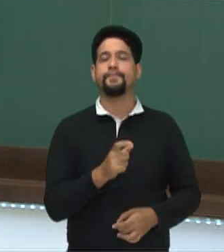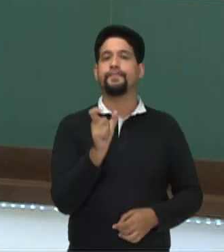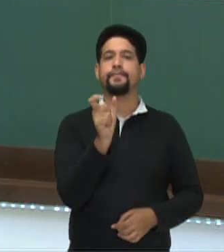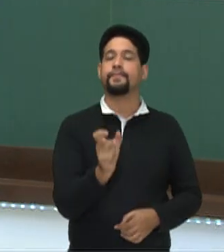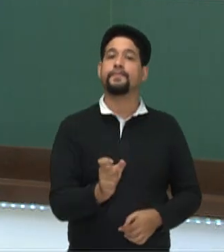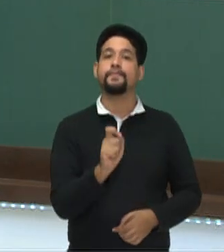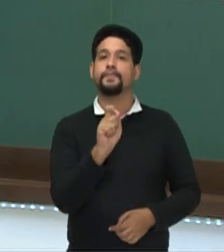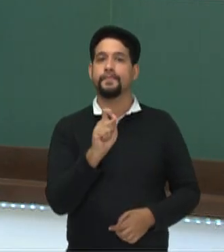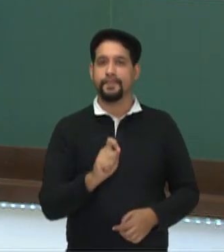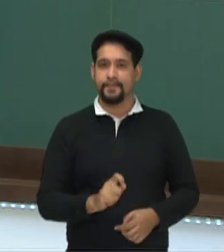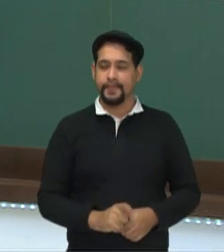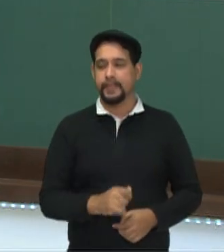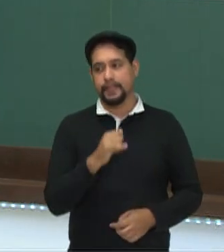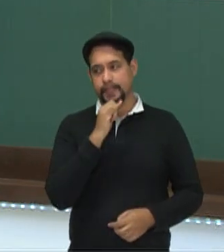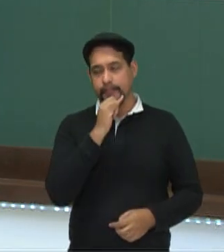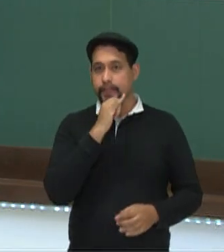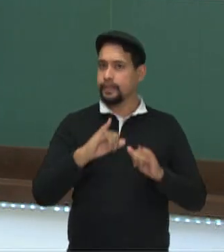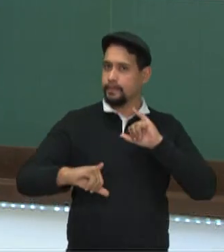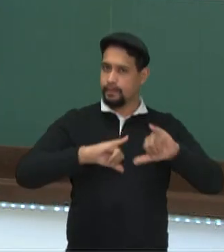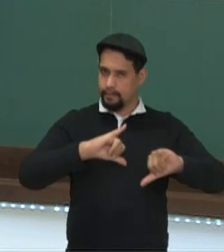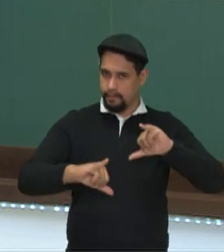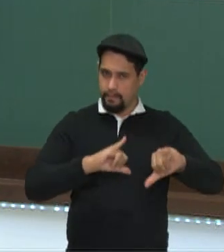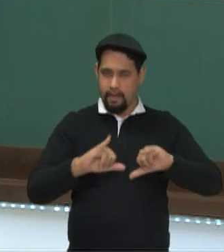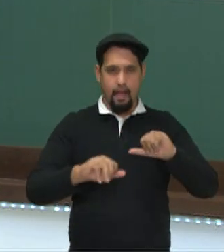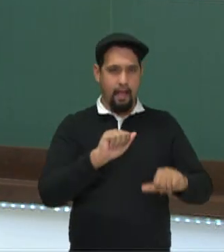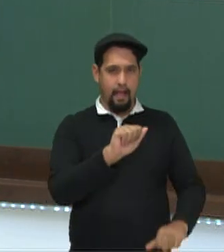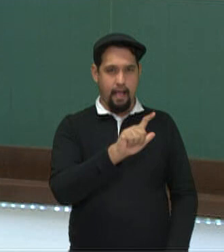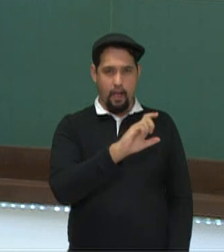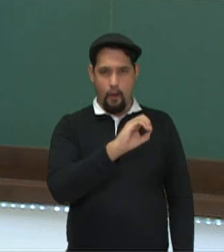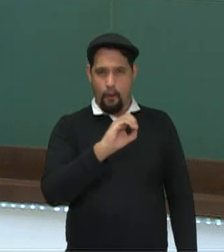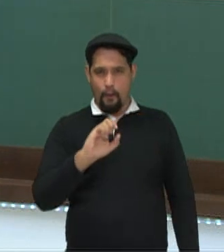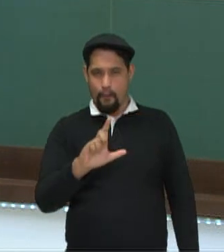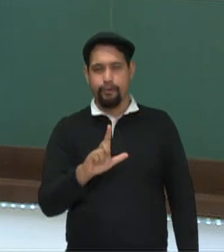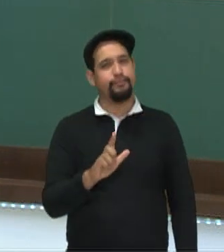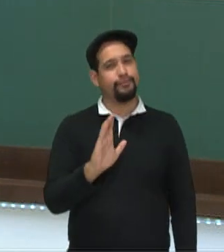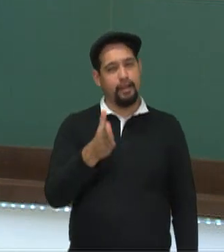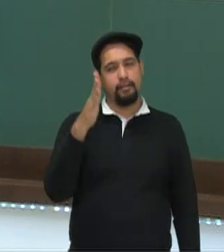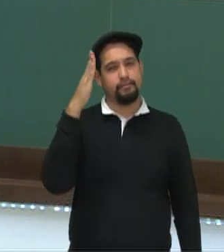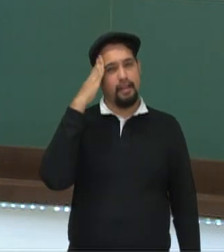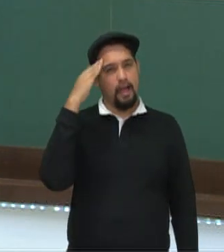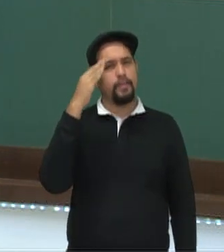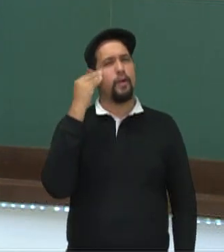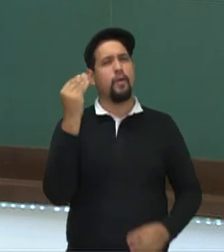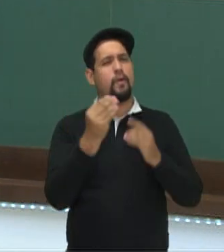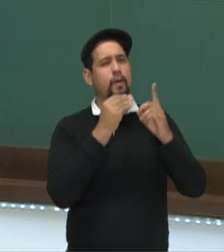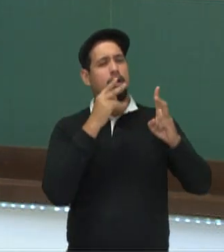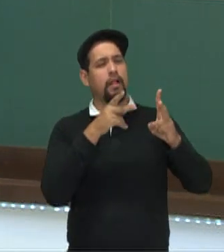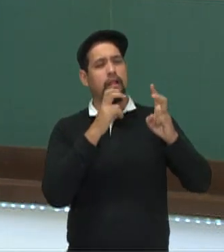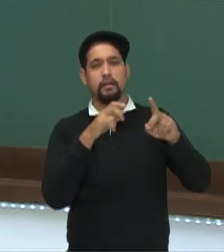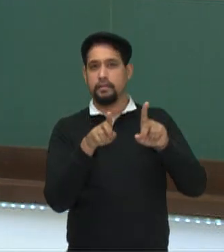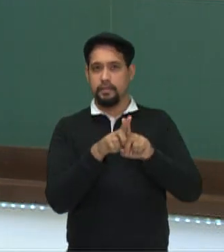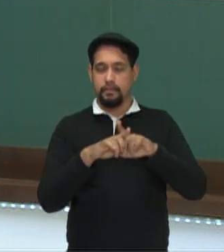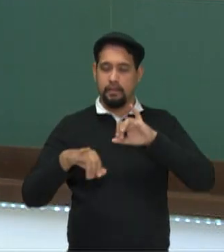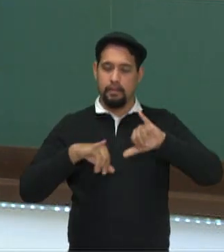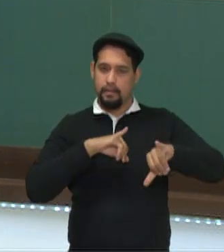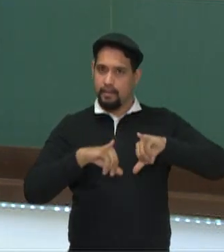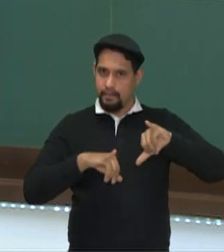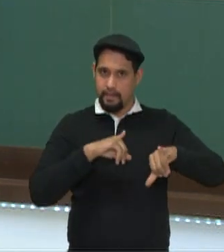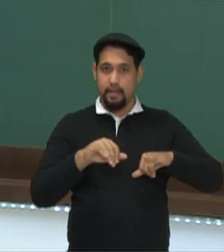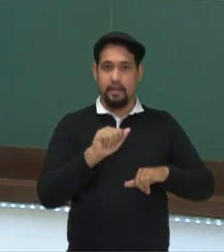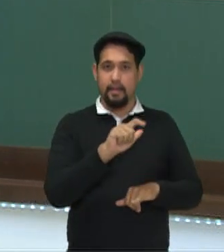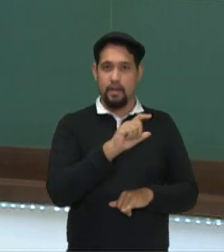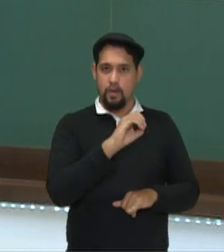caracterizado a função química álcool. Muito bem, você já sabe como identificar a função química